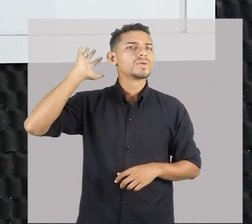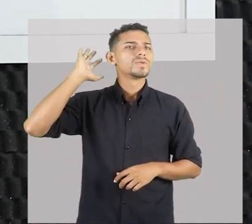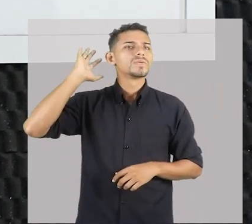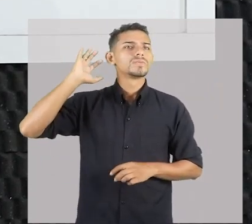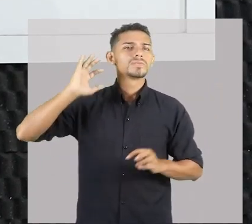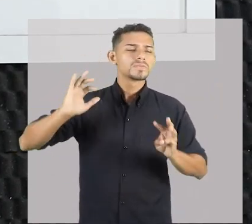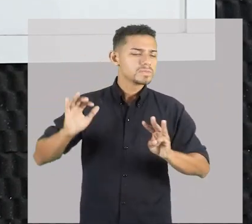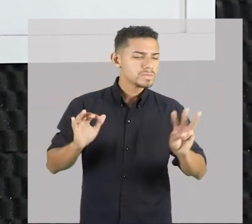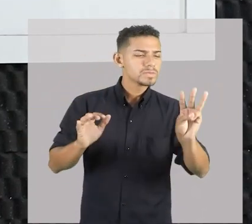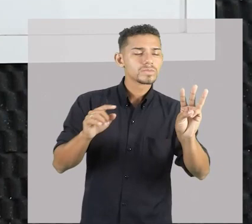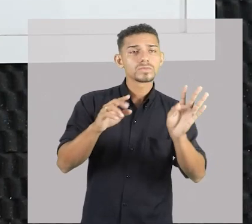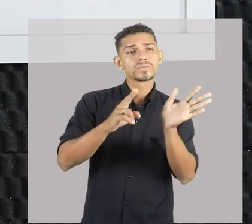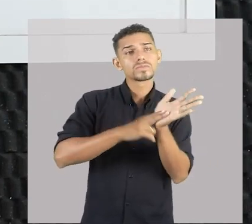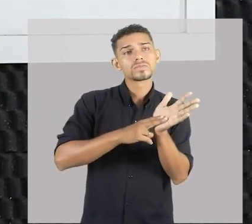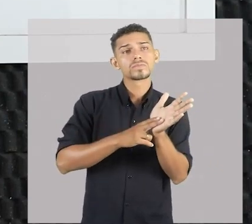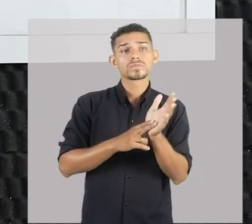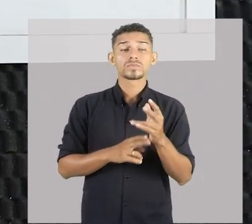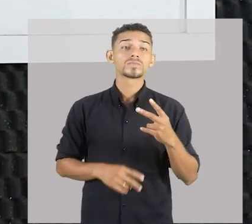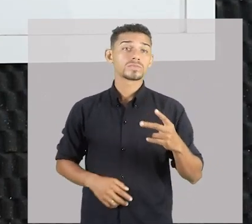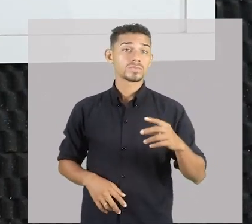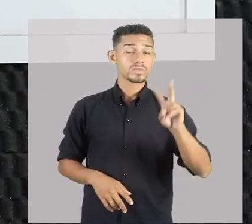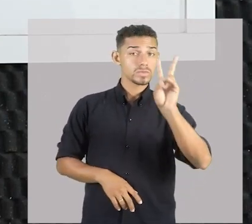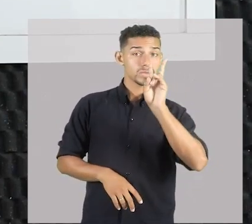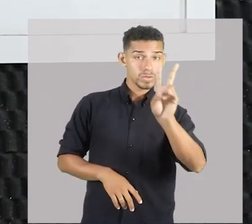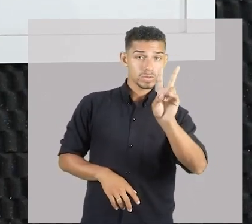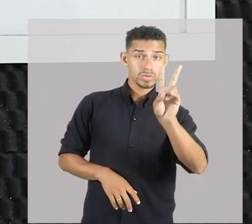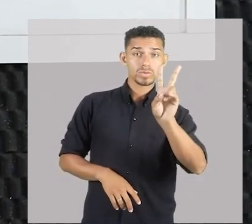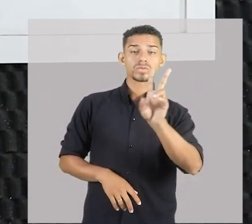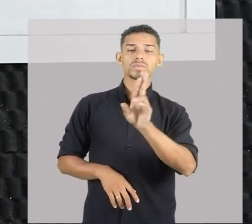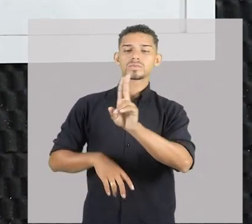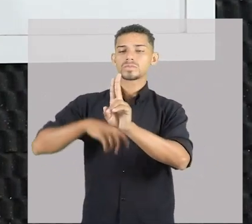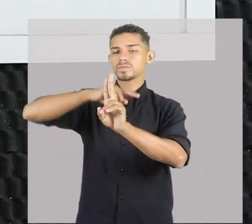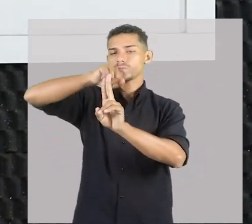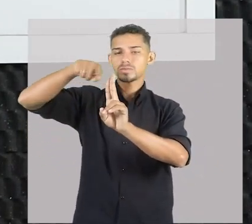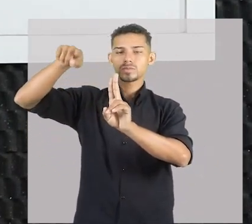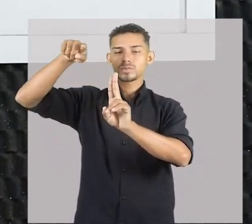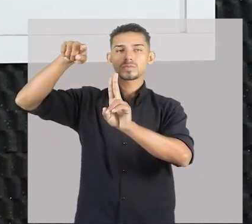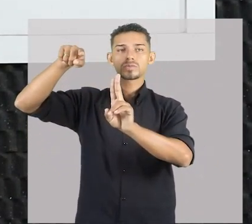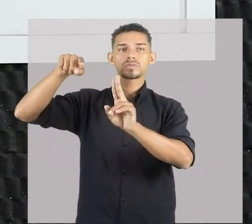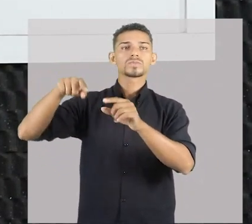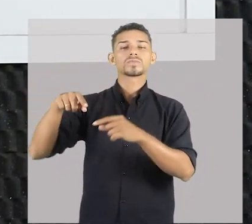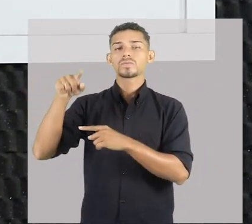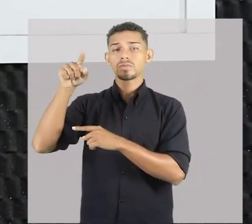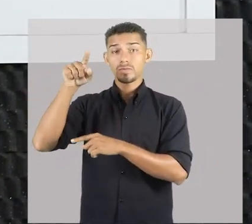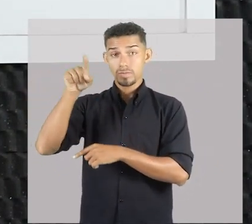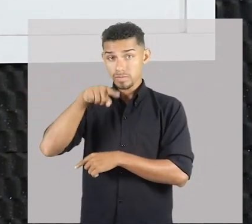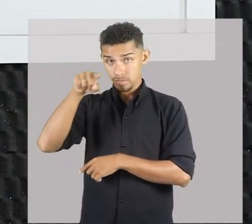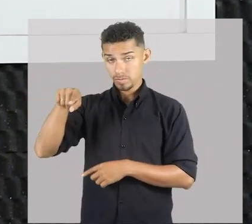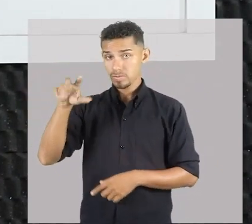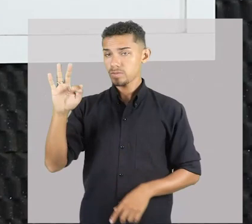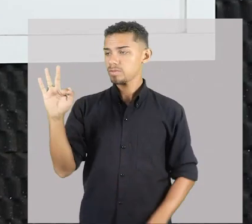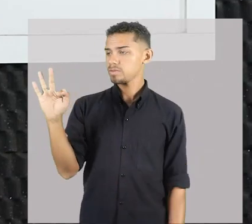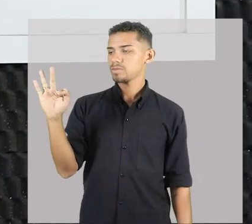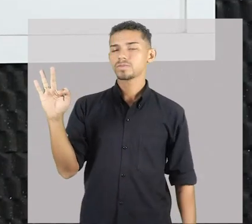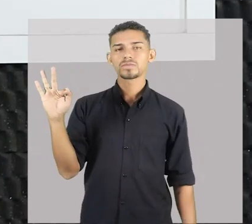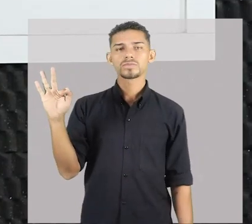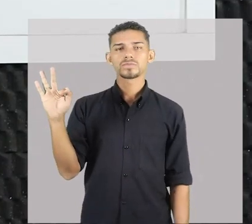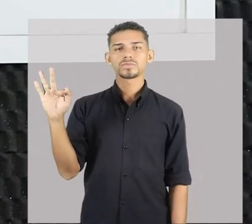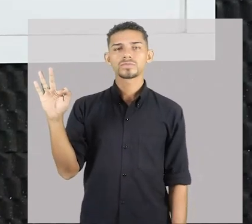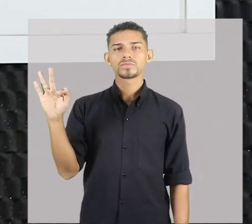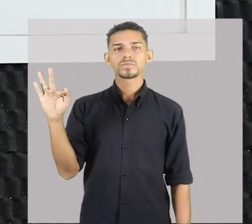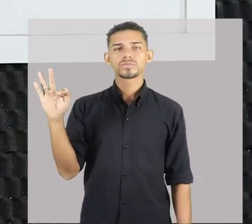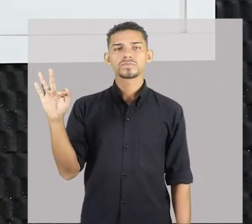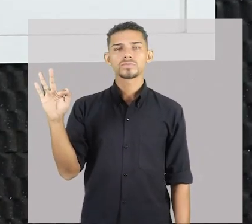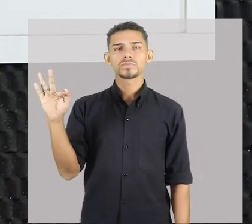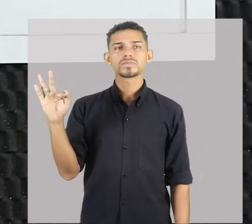pode ser calculada usando, ó, 2π vezes f, tá? Então é 2π